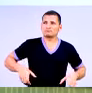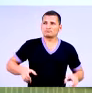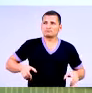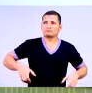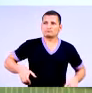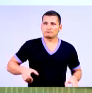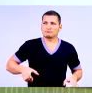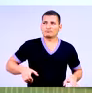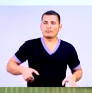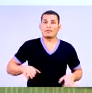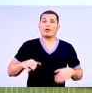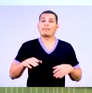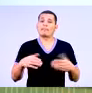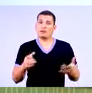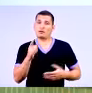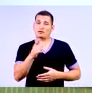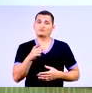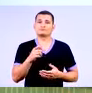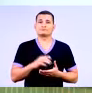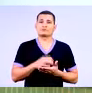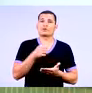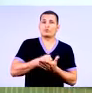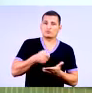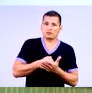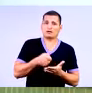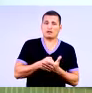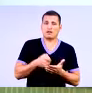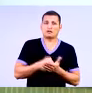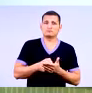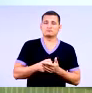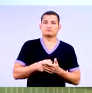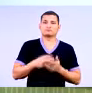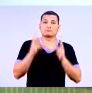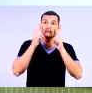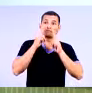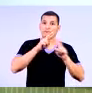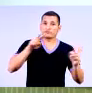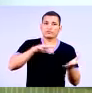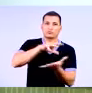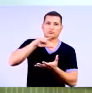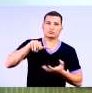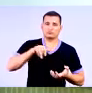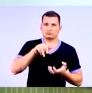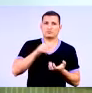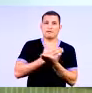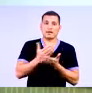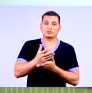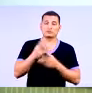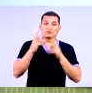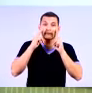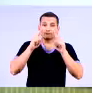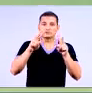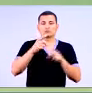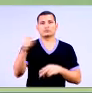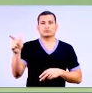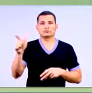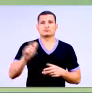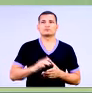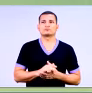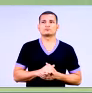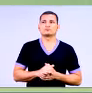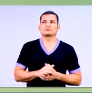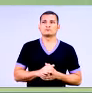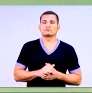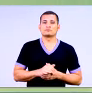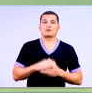obrigado, né, a ver o mundo a partir da visão do outro. Isso que é interessante nessa ética. Vamos ver a fundamentação aqui.